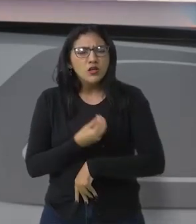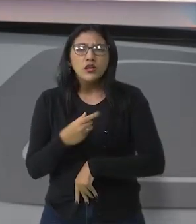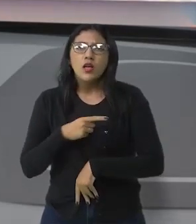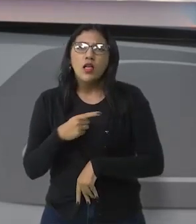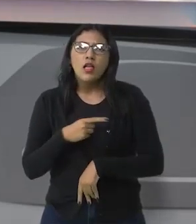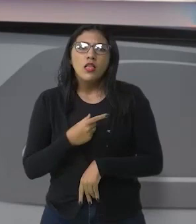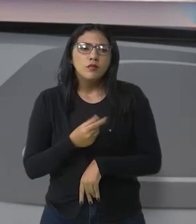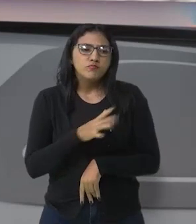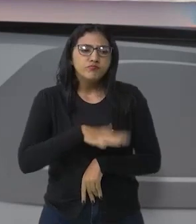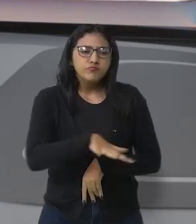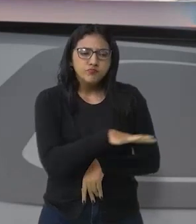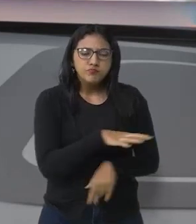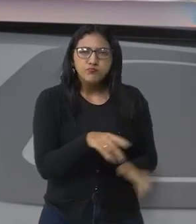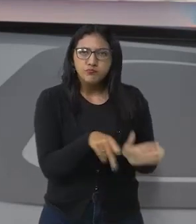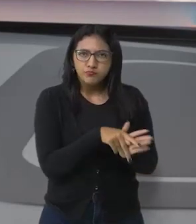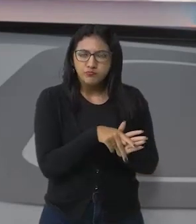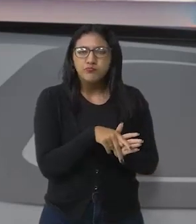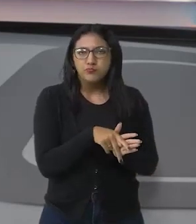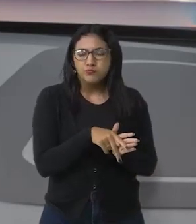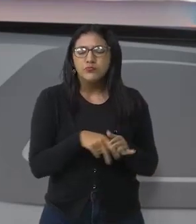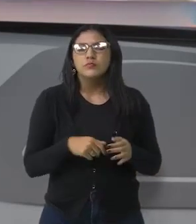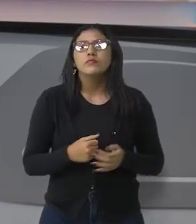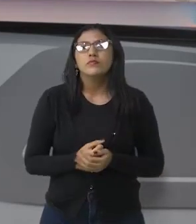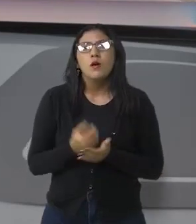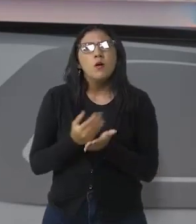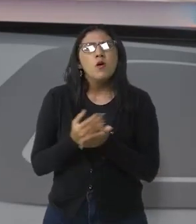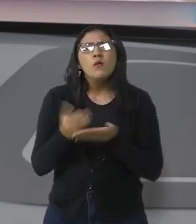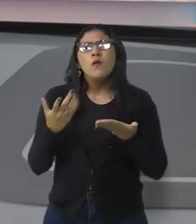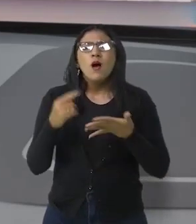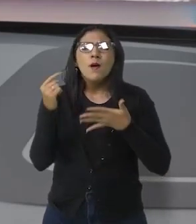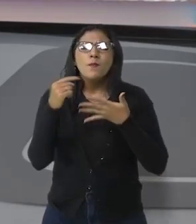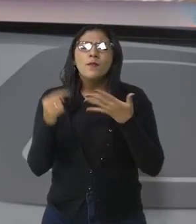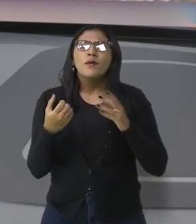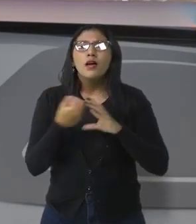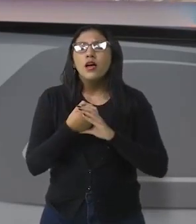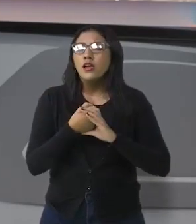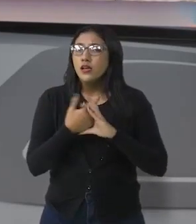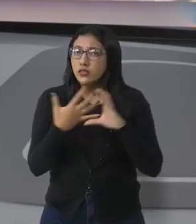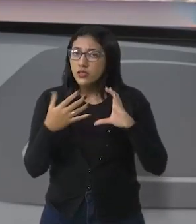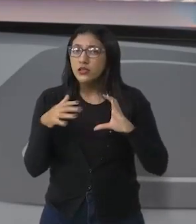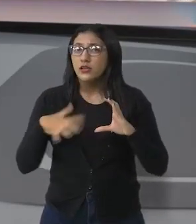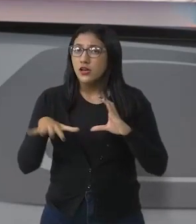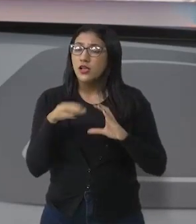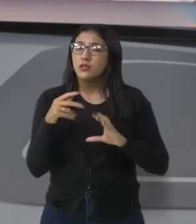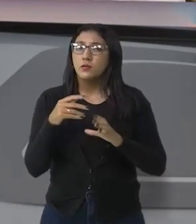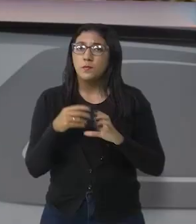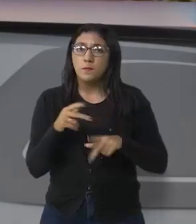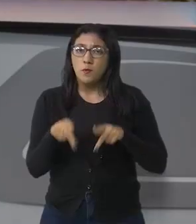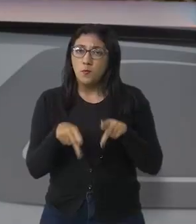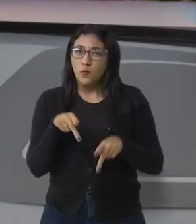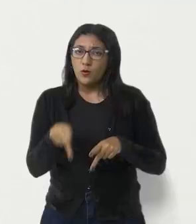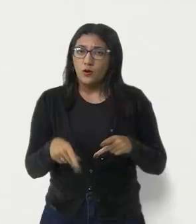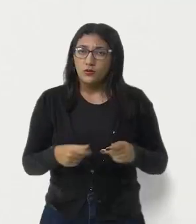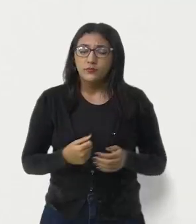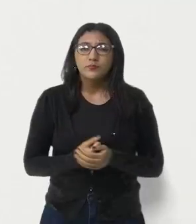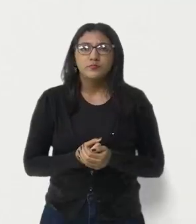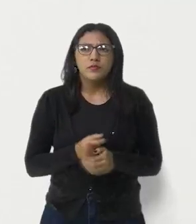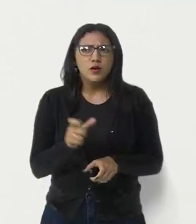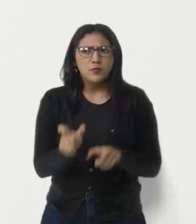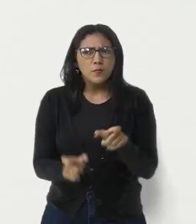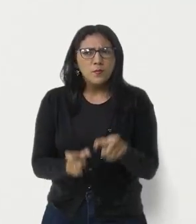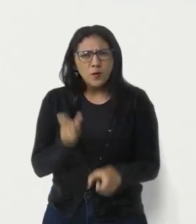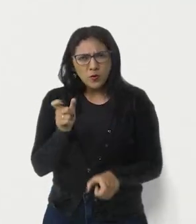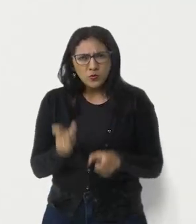recursos da floresta. Então começando mais falando quais são algumas das características dessas populações. Então, os habitantes tradicionais da